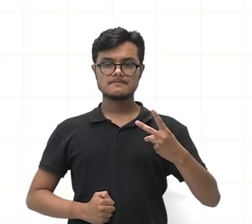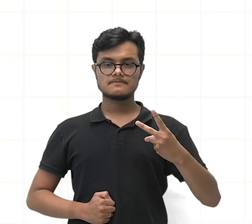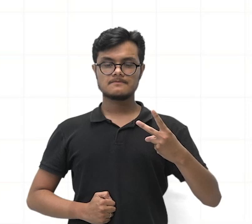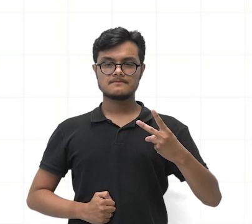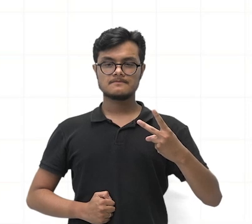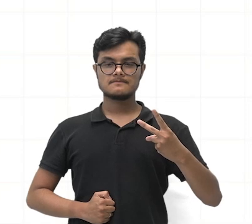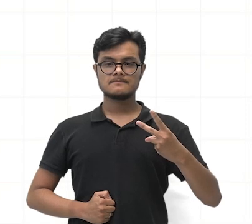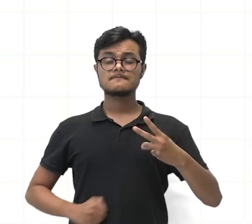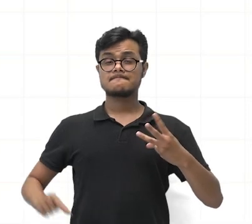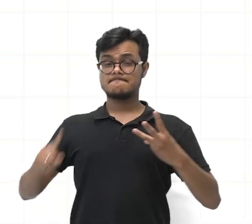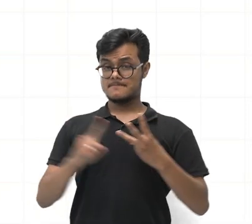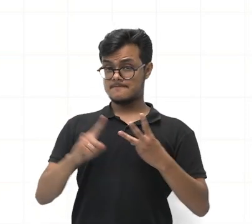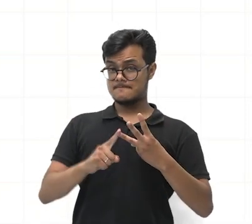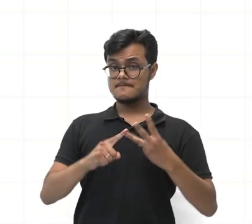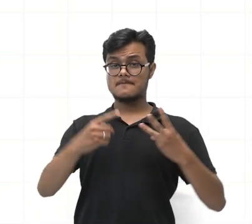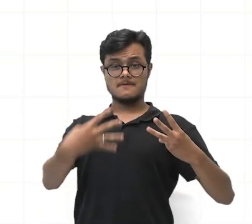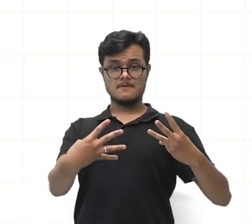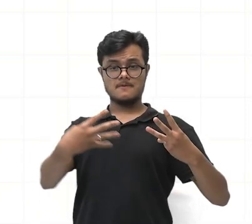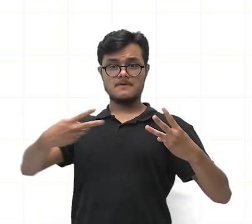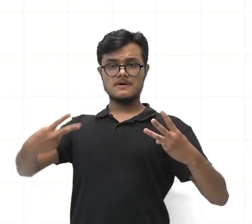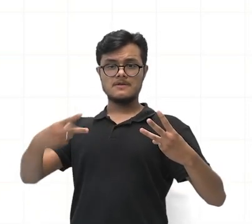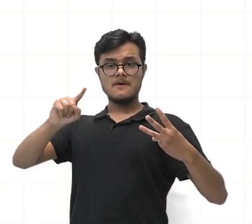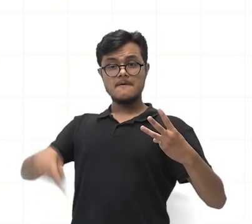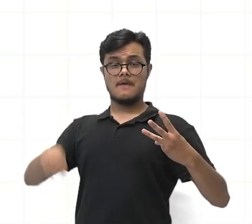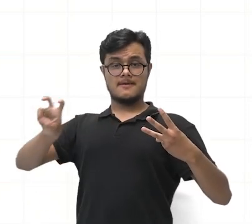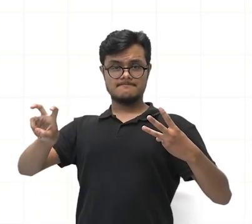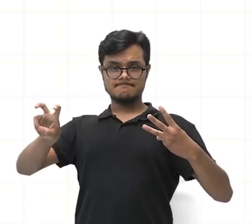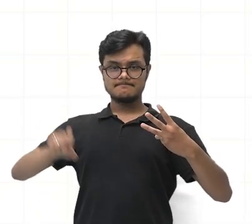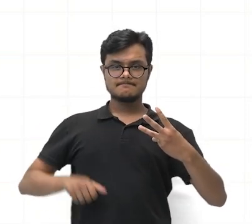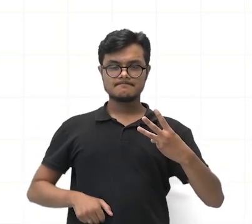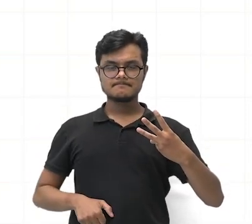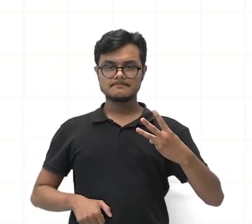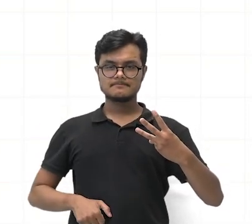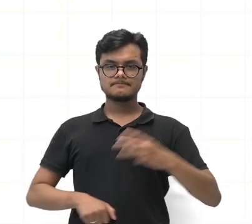38,7. E no terceiro abastecimento,